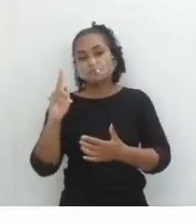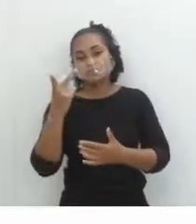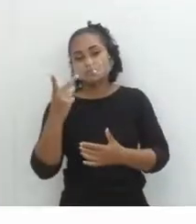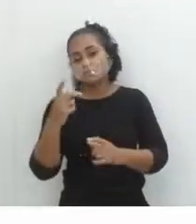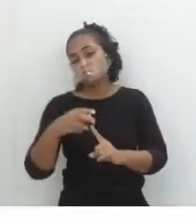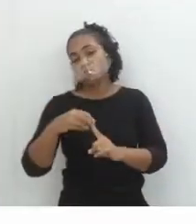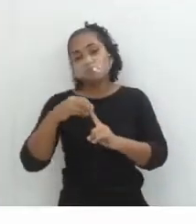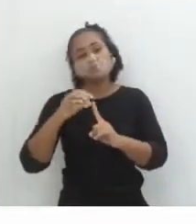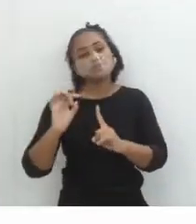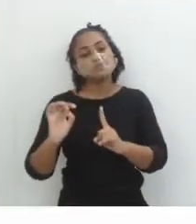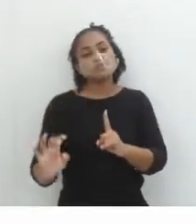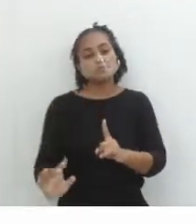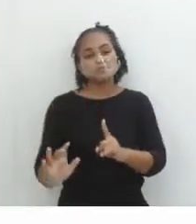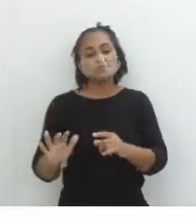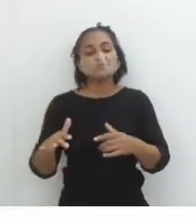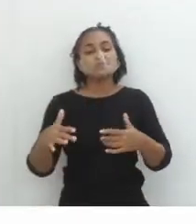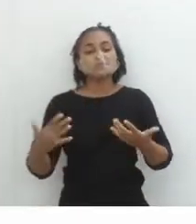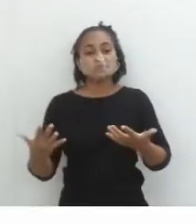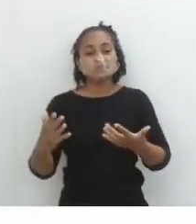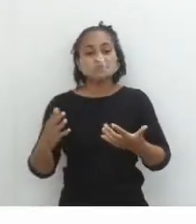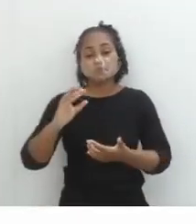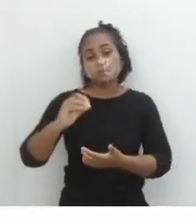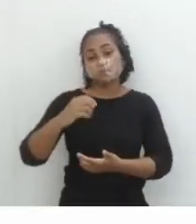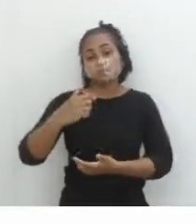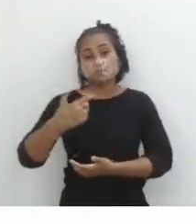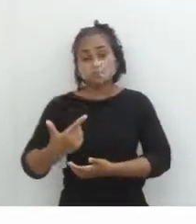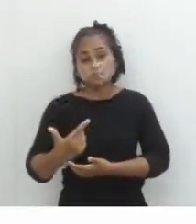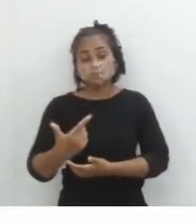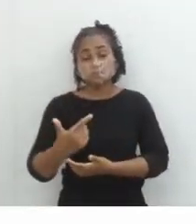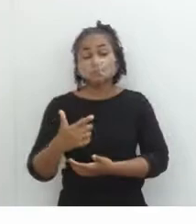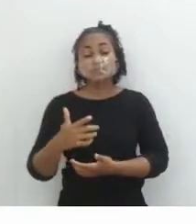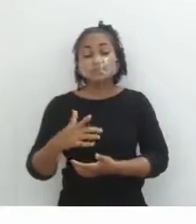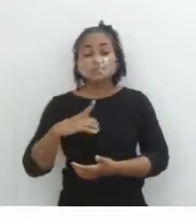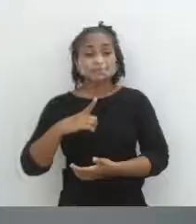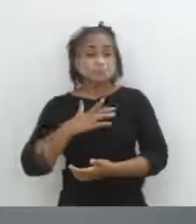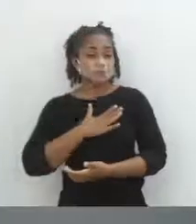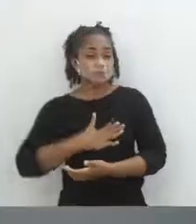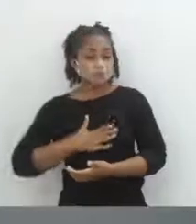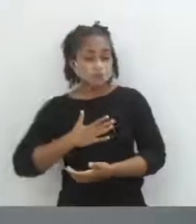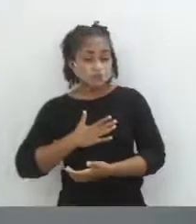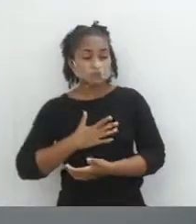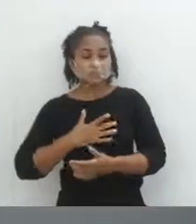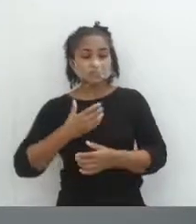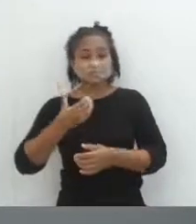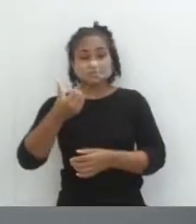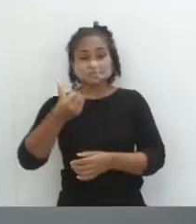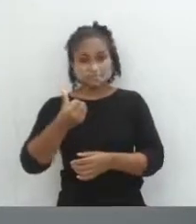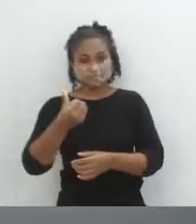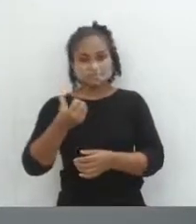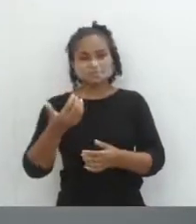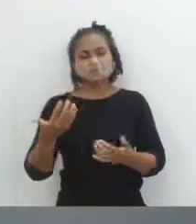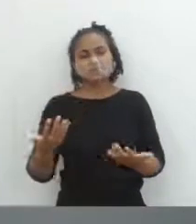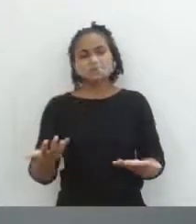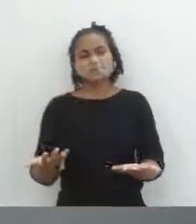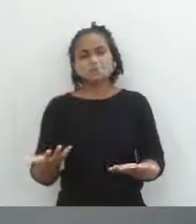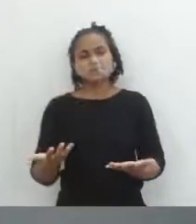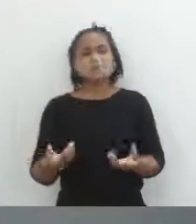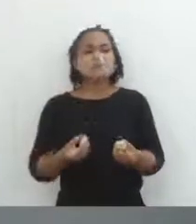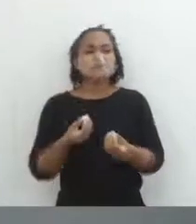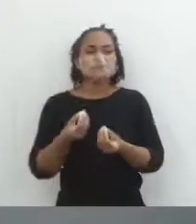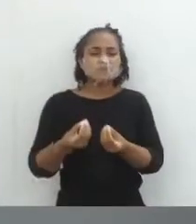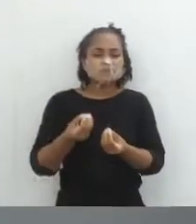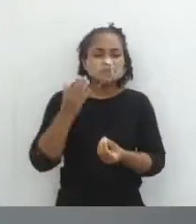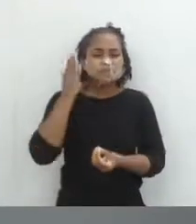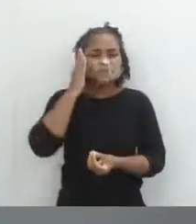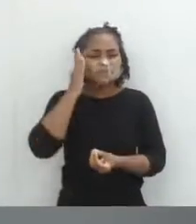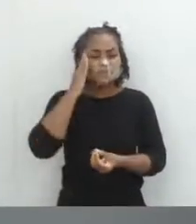um elétron. E o oxigênio, por sua vez, compõe 6 elétrons. Então, para que